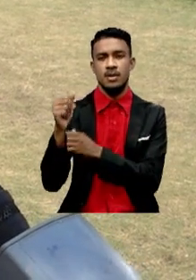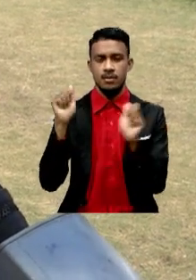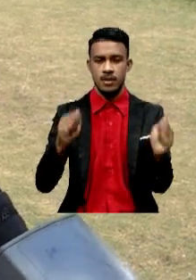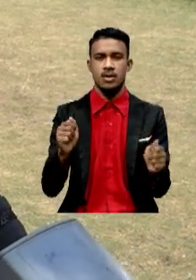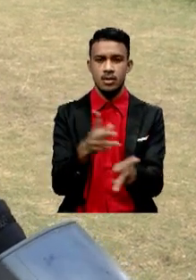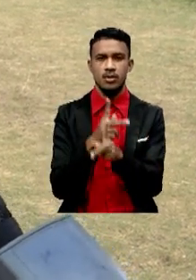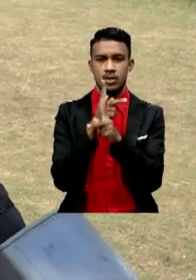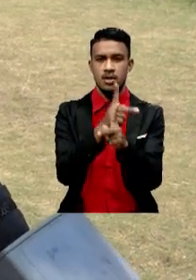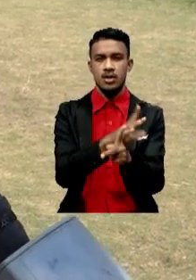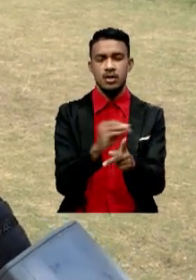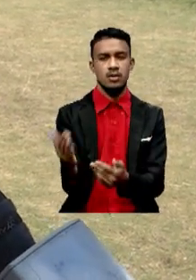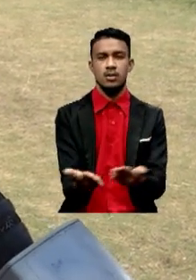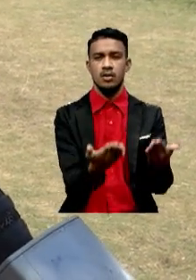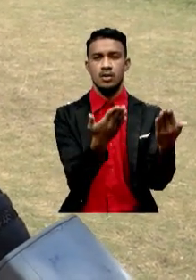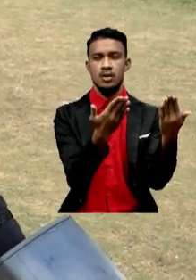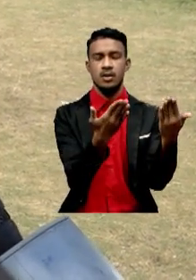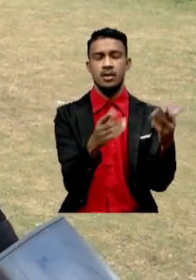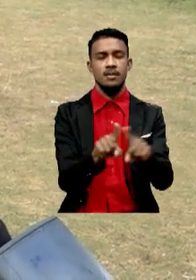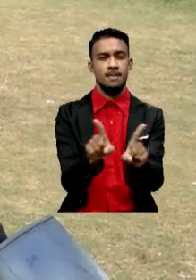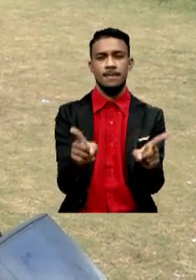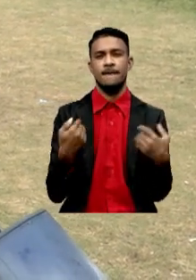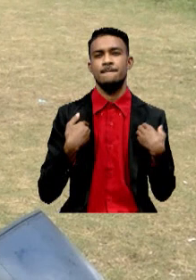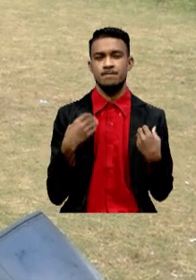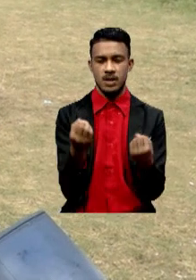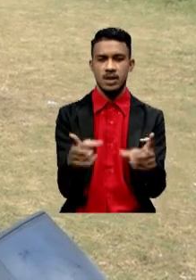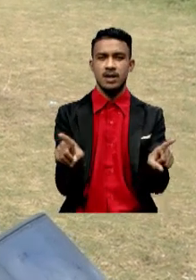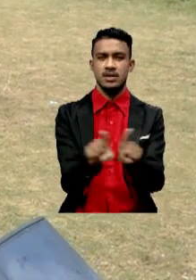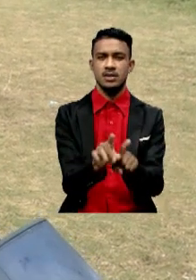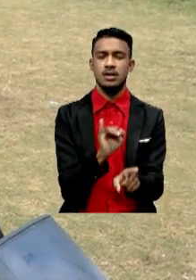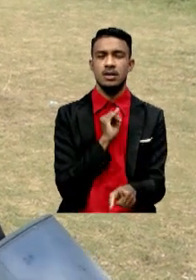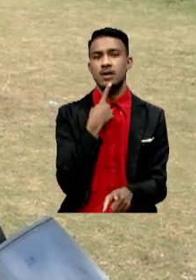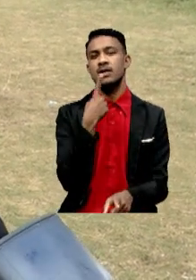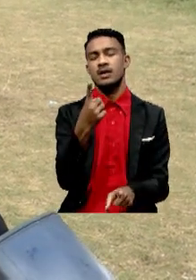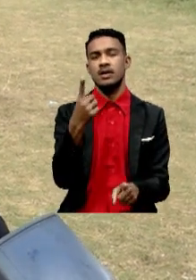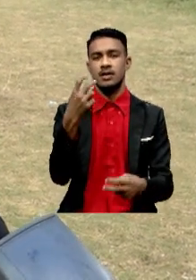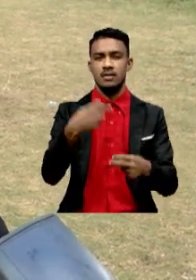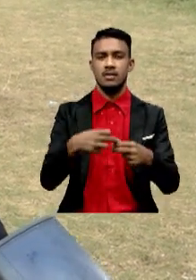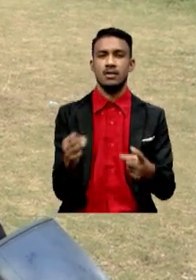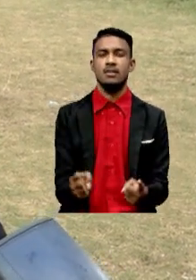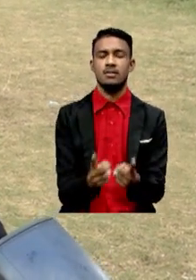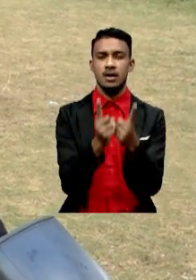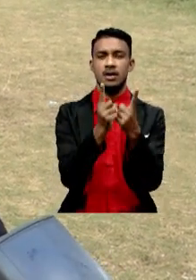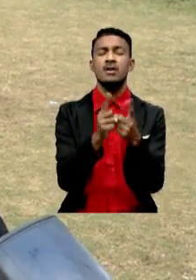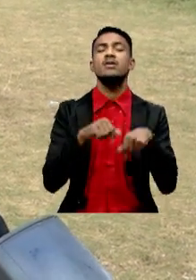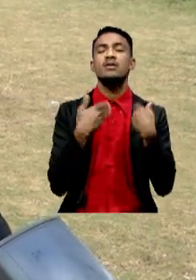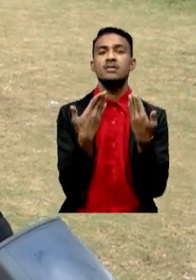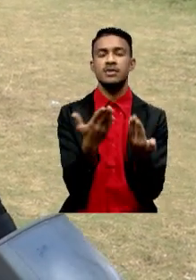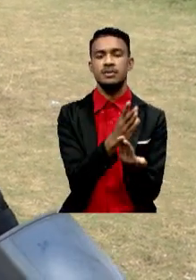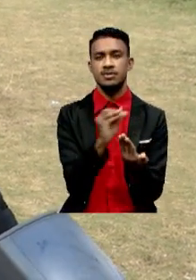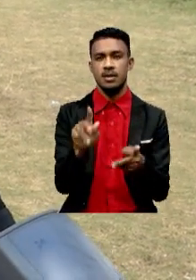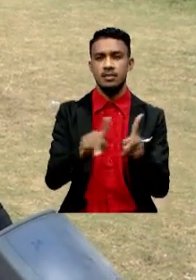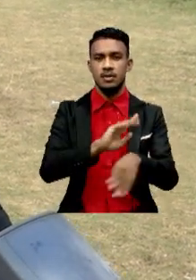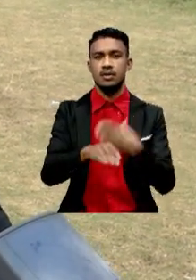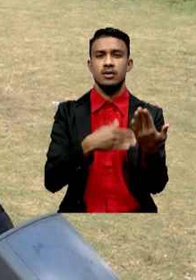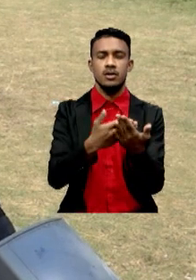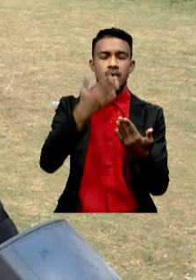e ele administrar e ele lori. Mas só que, da barca nesse dia, né? Desafios de oi, né? Até não sabe, parceiro. Se é muito tanto, não é